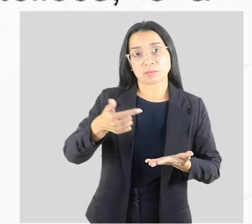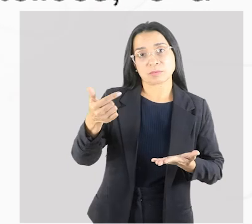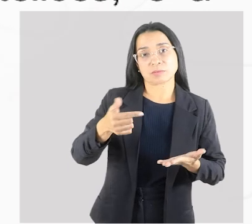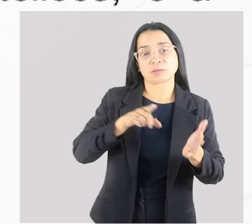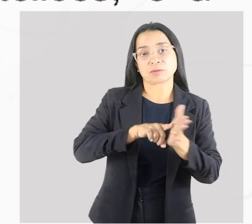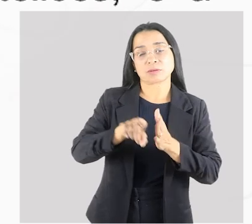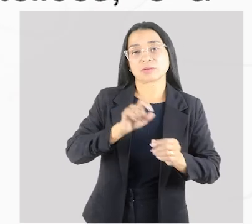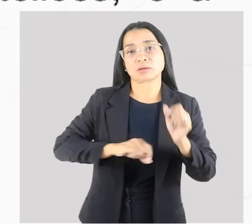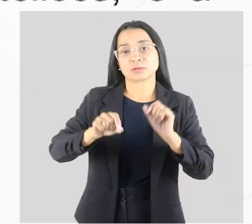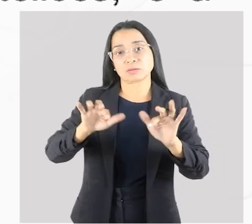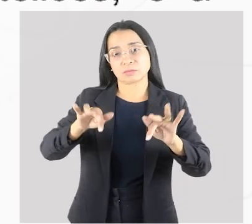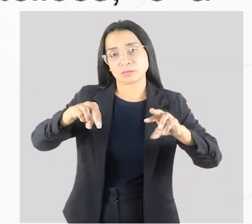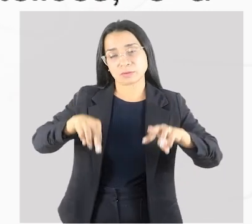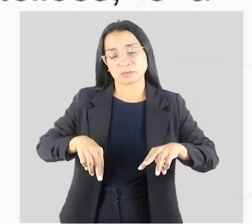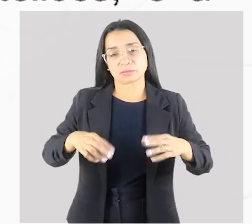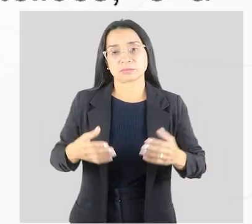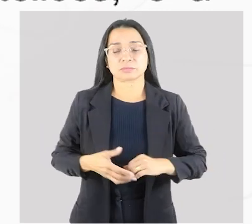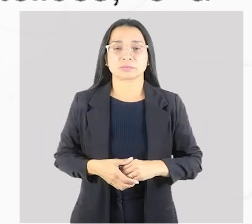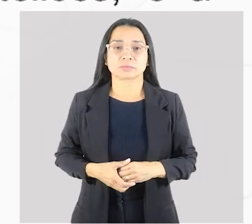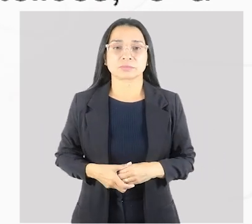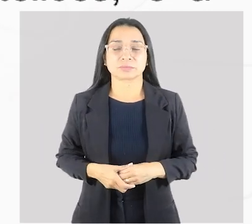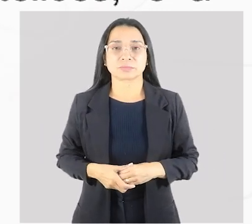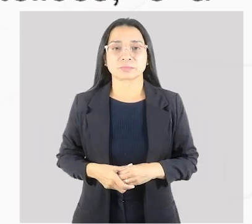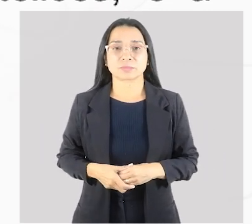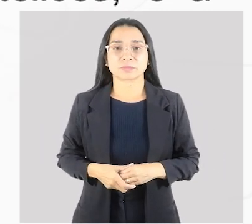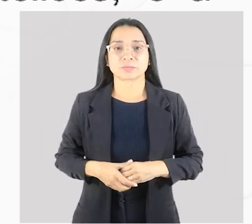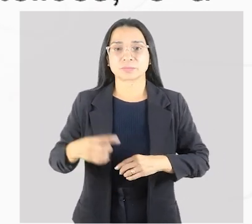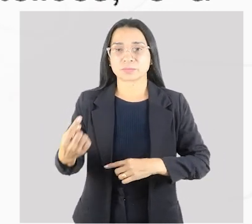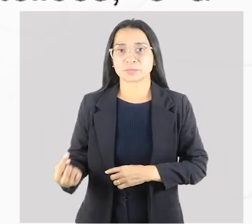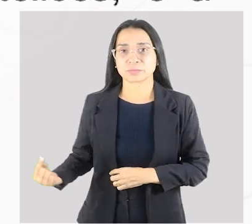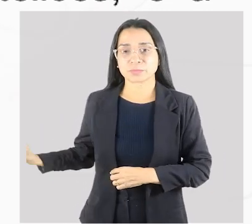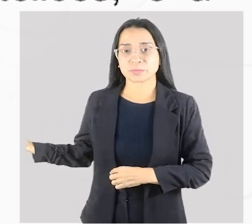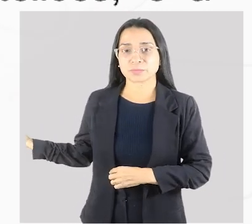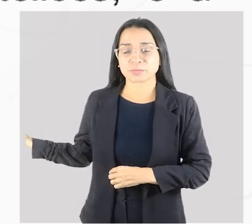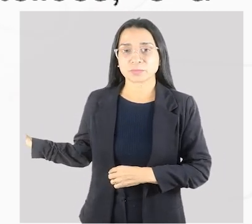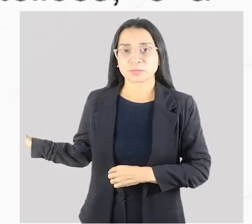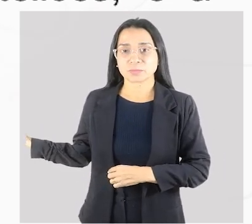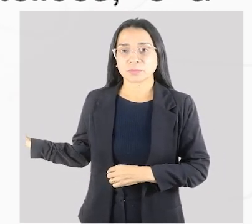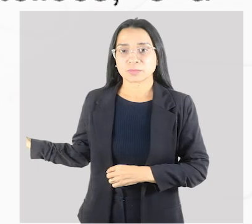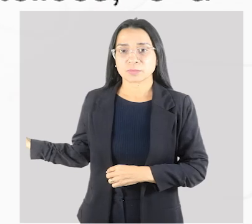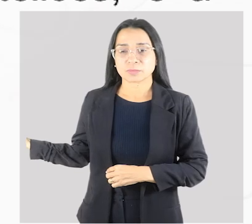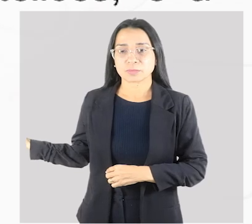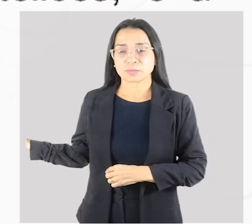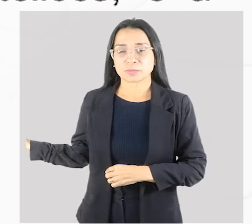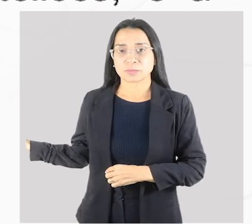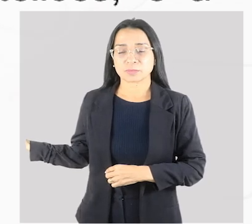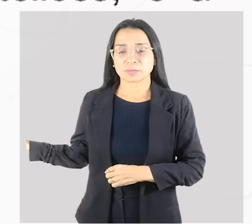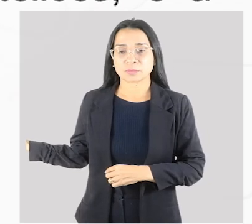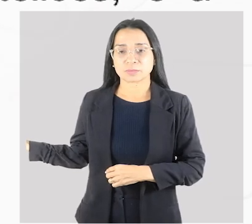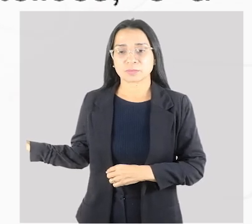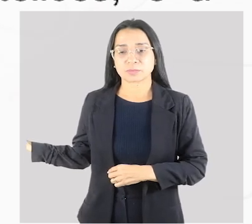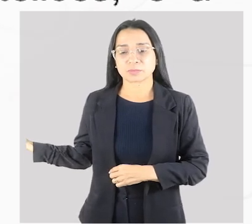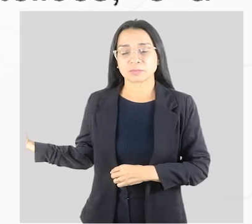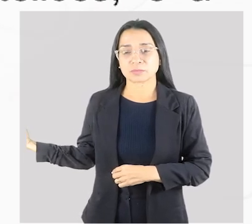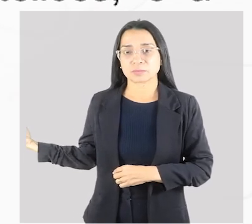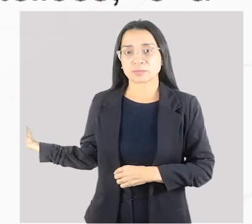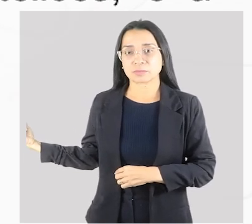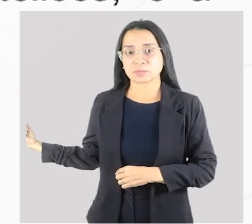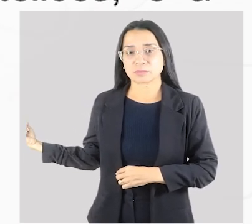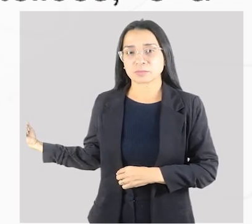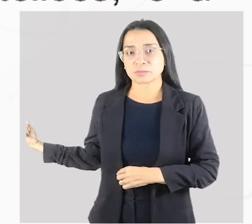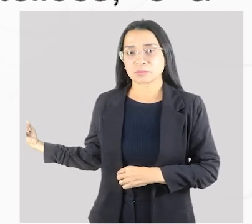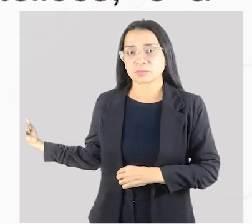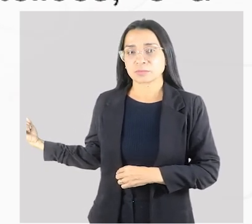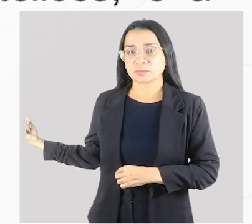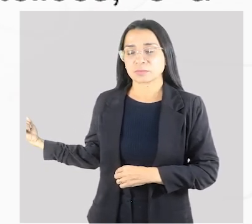segunda questão para a gente fechar com chave de ouro. Vamos lá. A Irlanda do Norte sofreu, ao longo de 3 décadas, grande violência